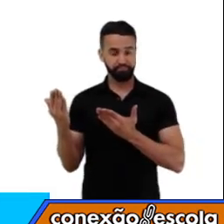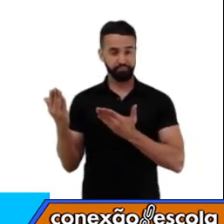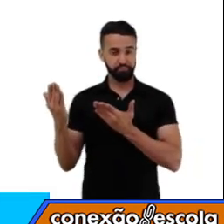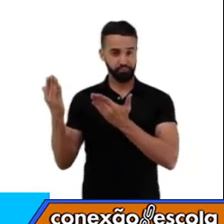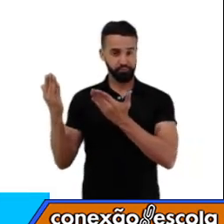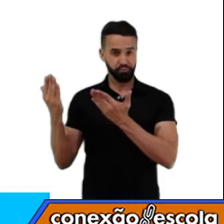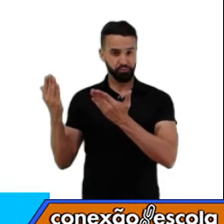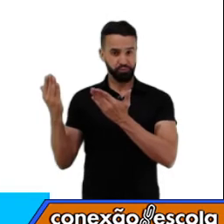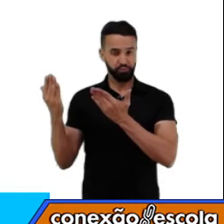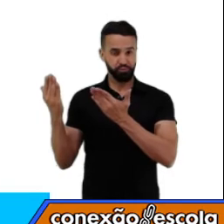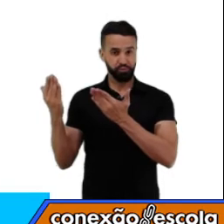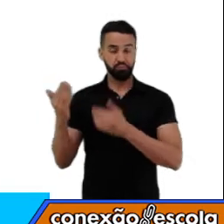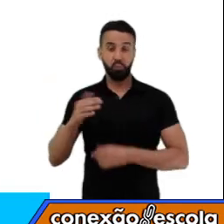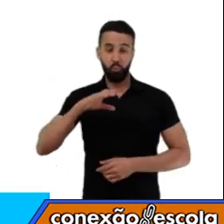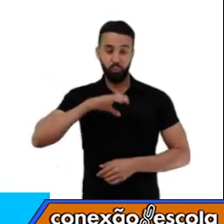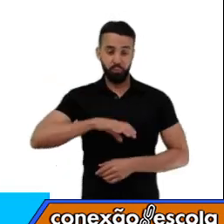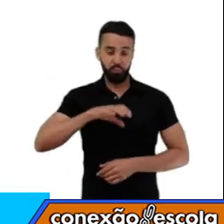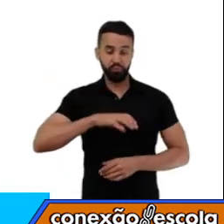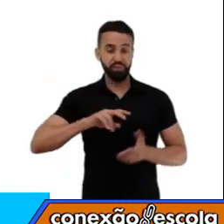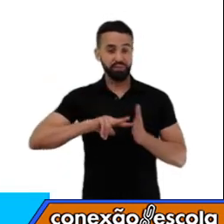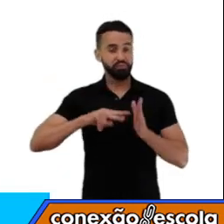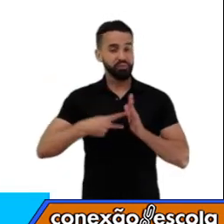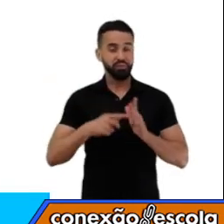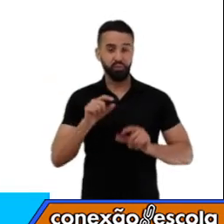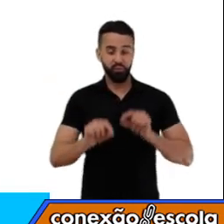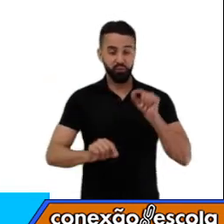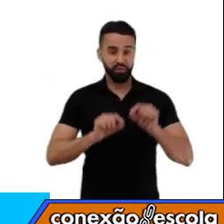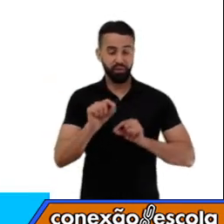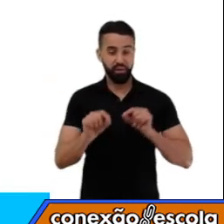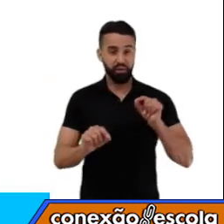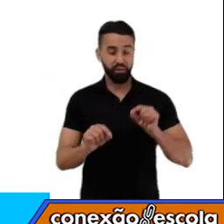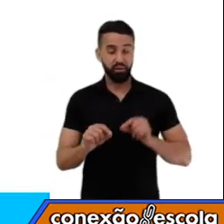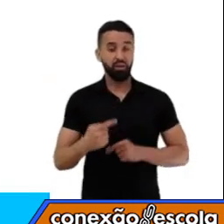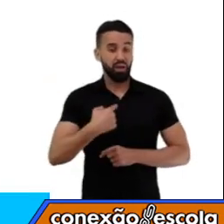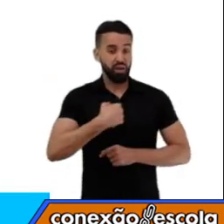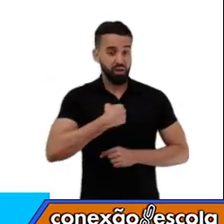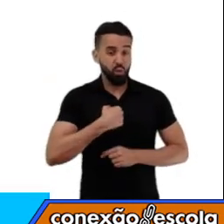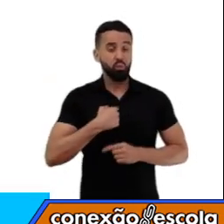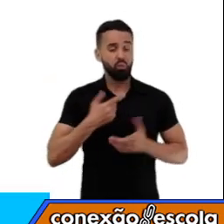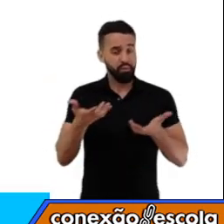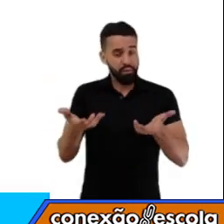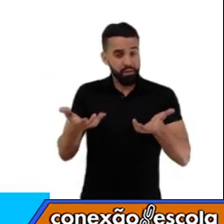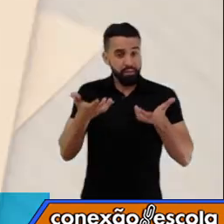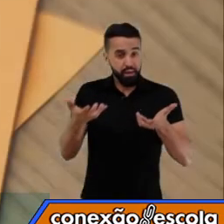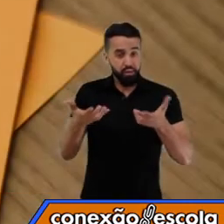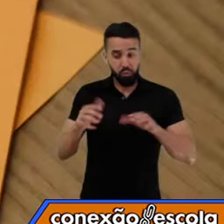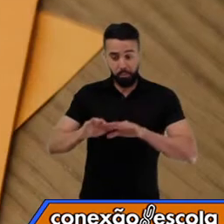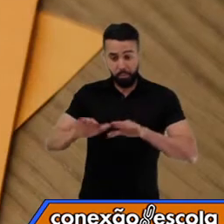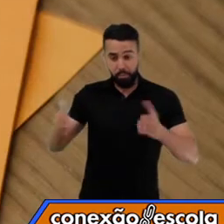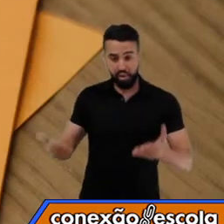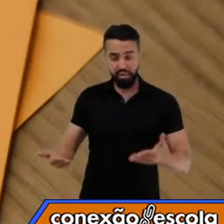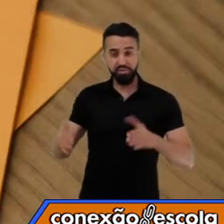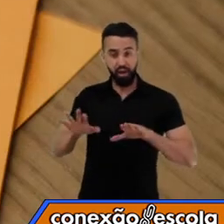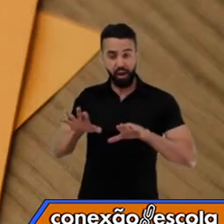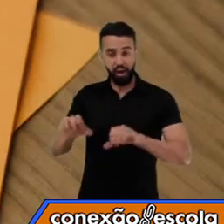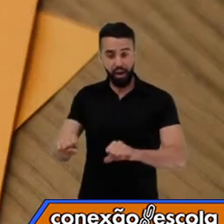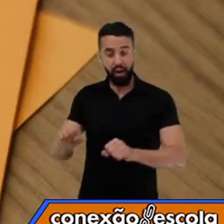a table que em português significa eu quero reservar uma mesa